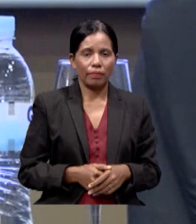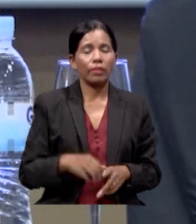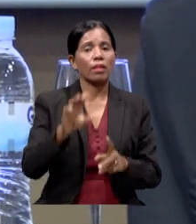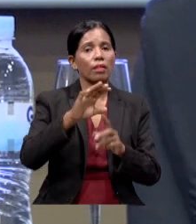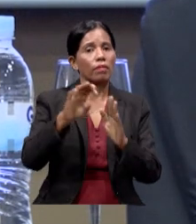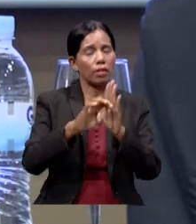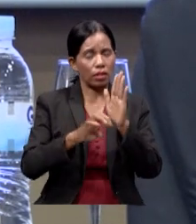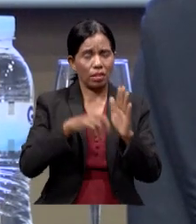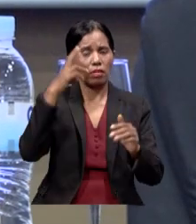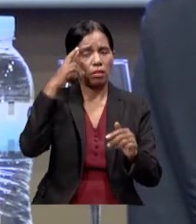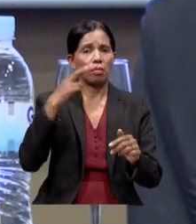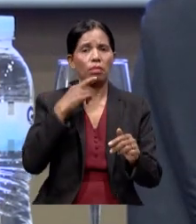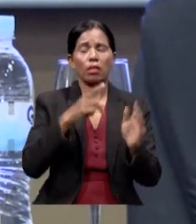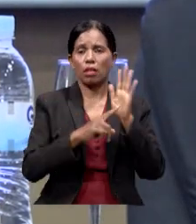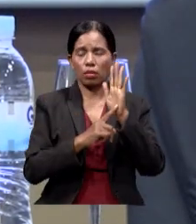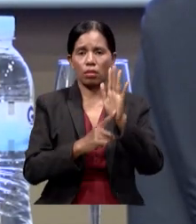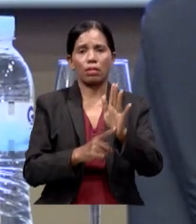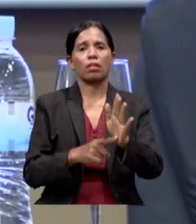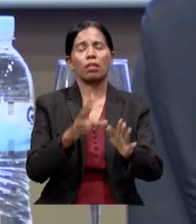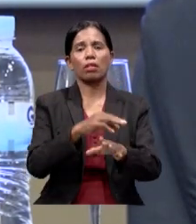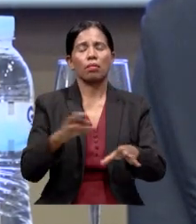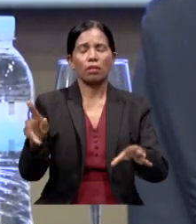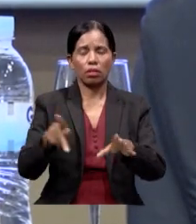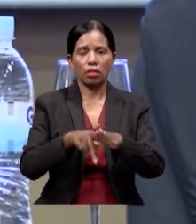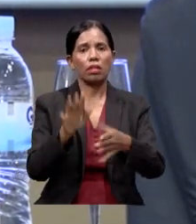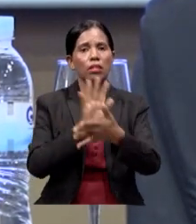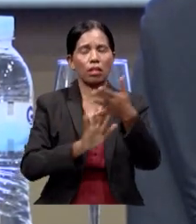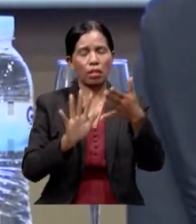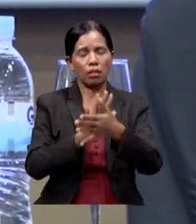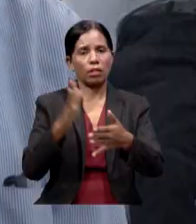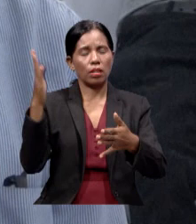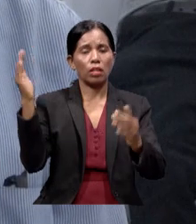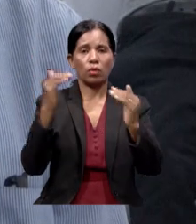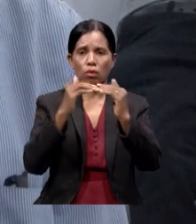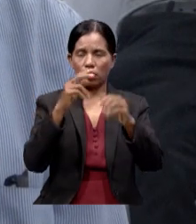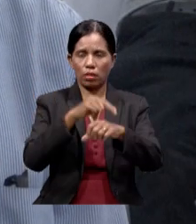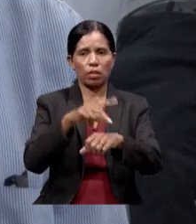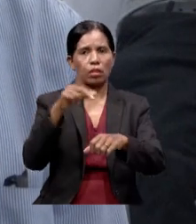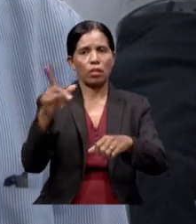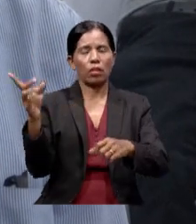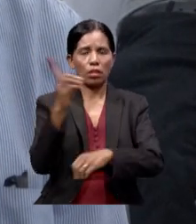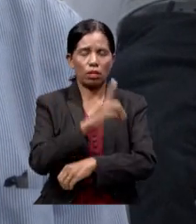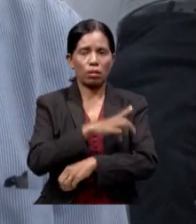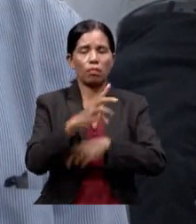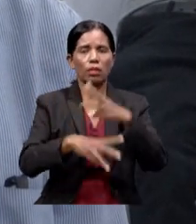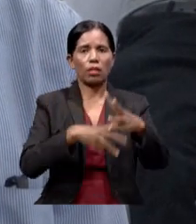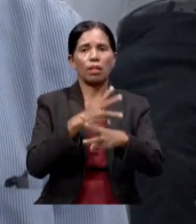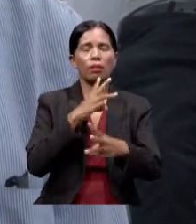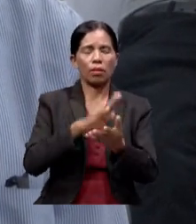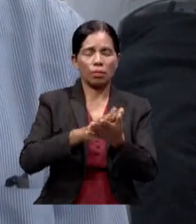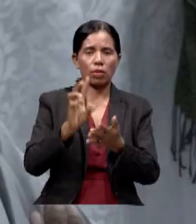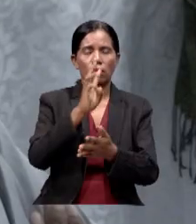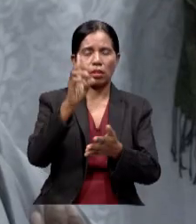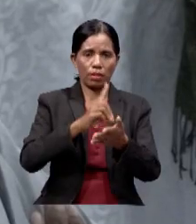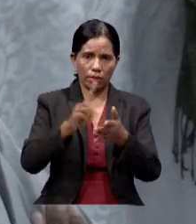Sefestar, jizram zorta hatoli hirak ne, hafoin participa seremonia abertura dialogo nasional, baloran mundial bemos, ia quarta semana